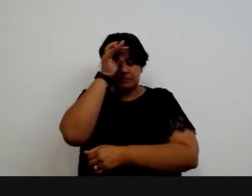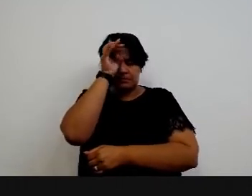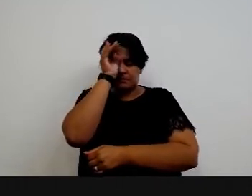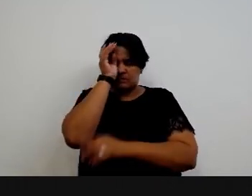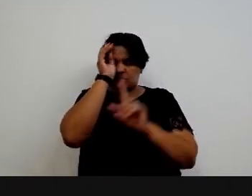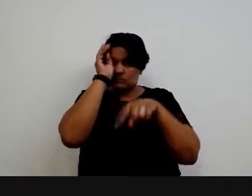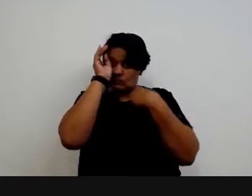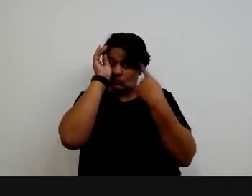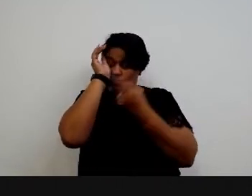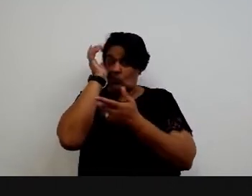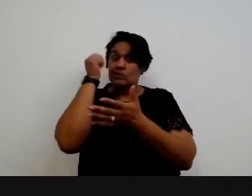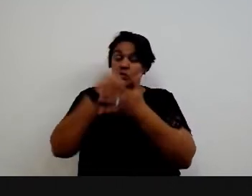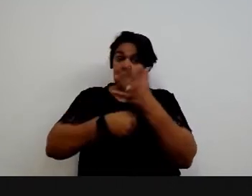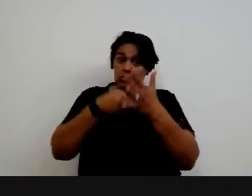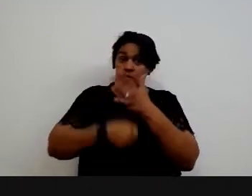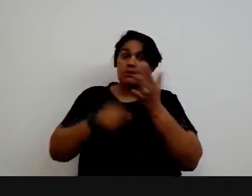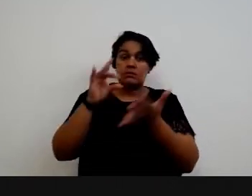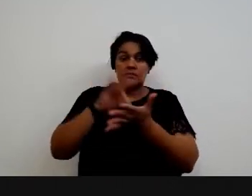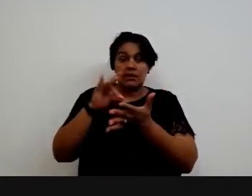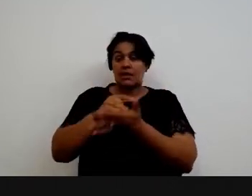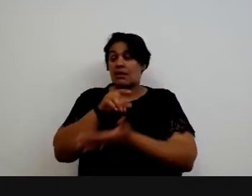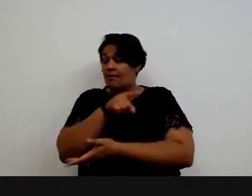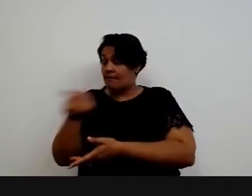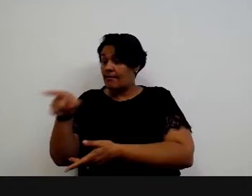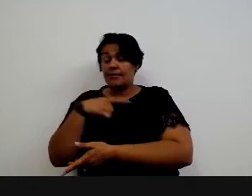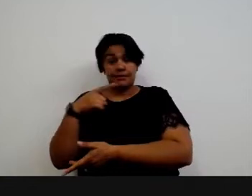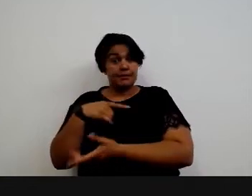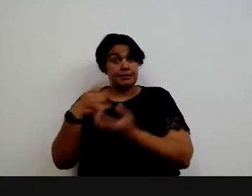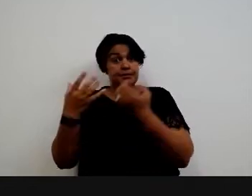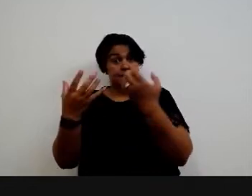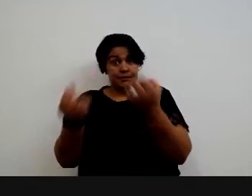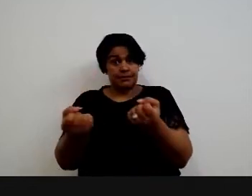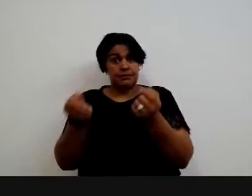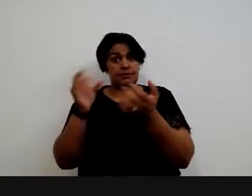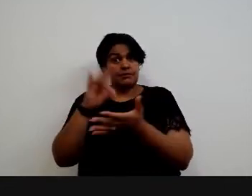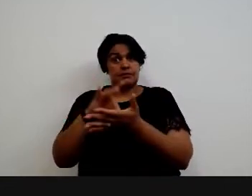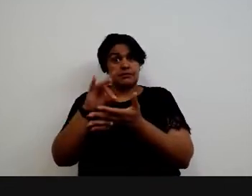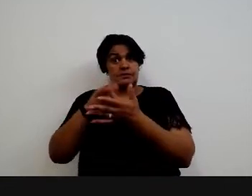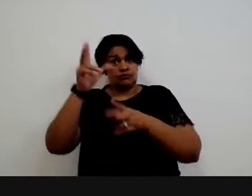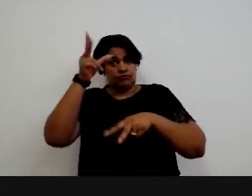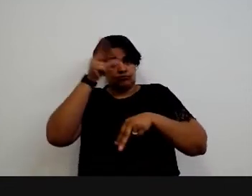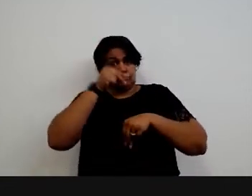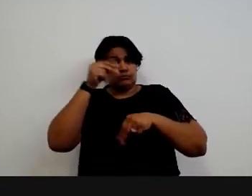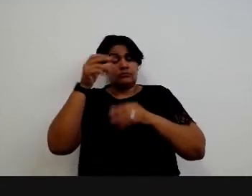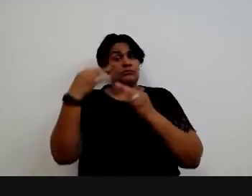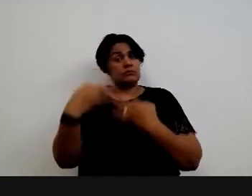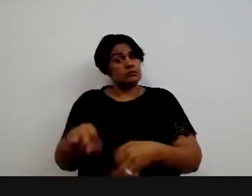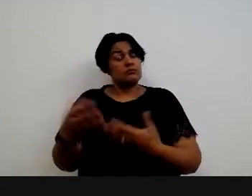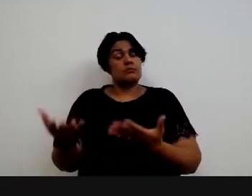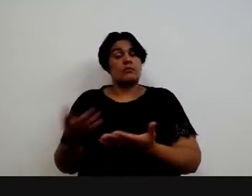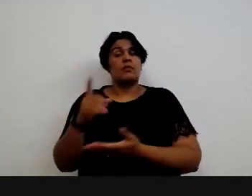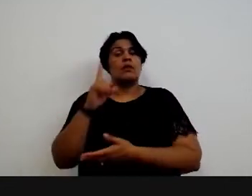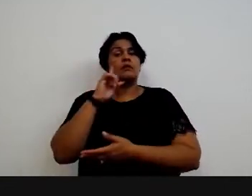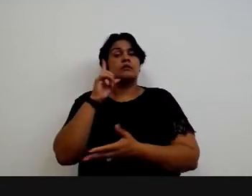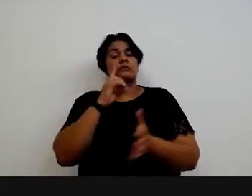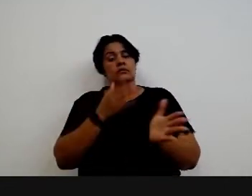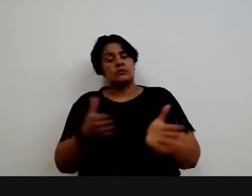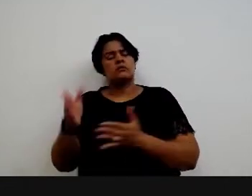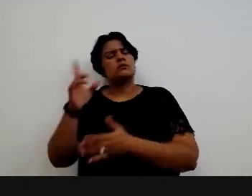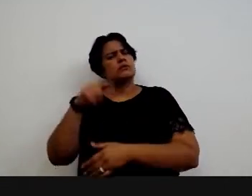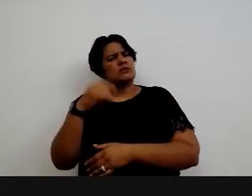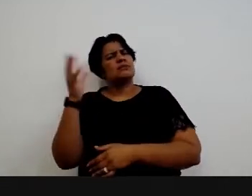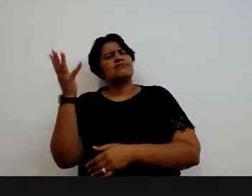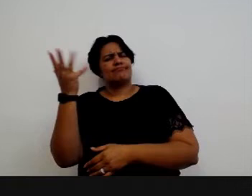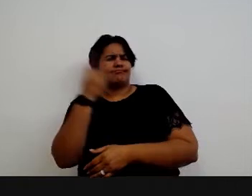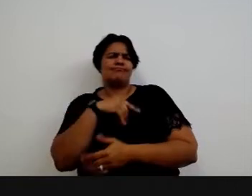pela qual tanto lutamos, né, e eles trazem isso incorporado no seu dia a dia. E isso é muito